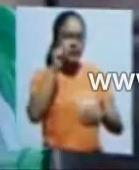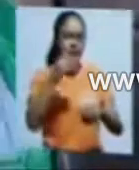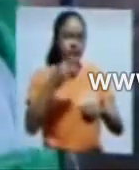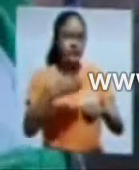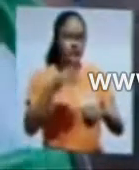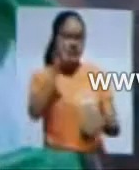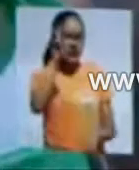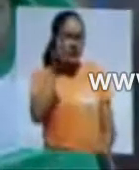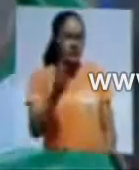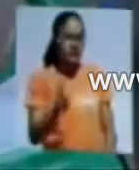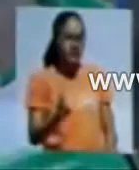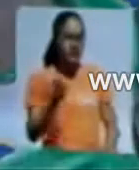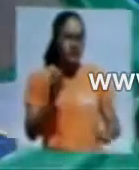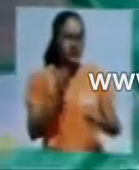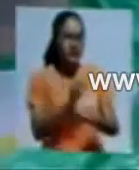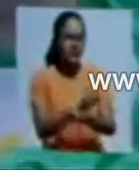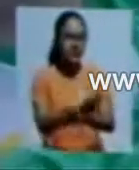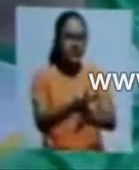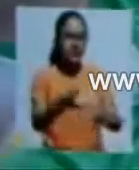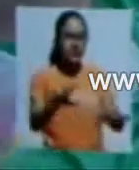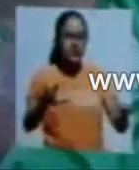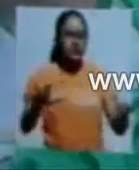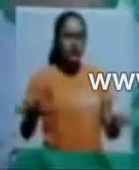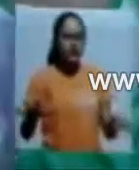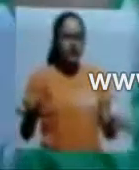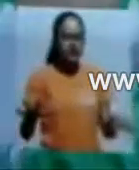Carimbador do céu.